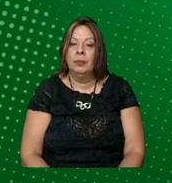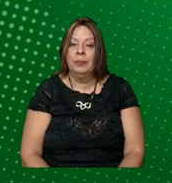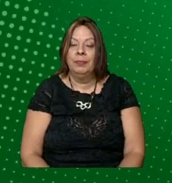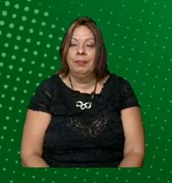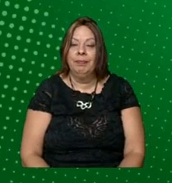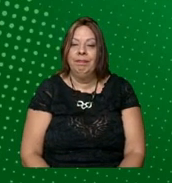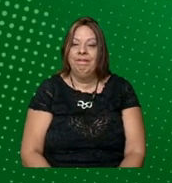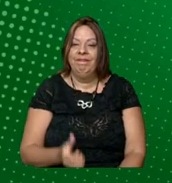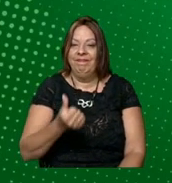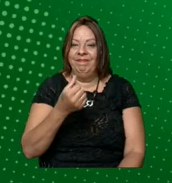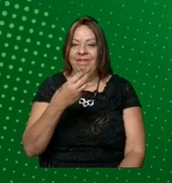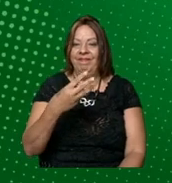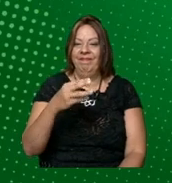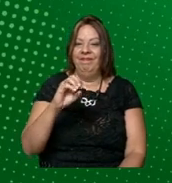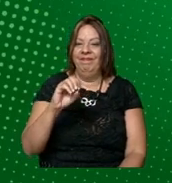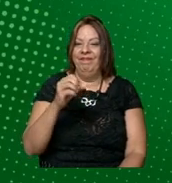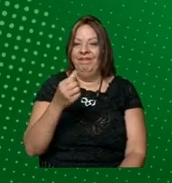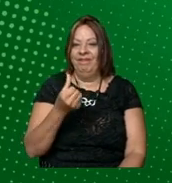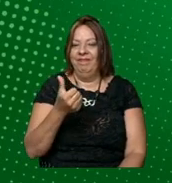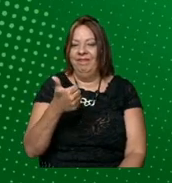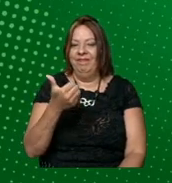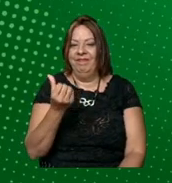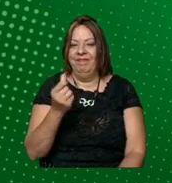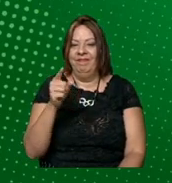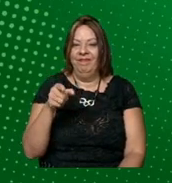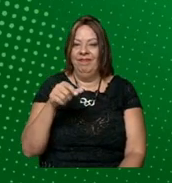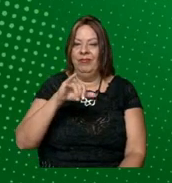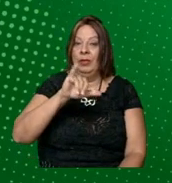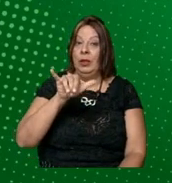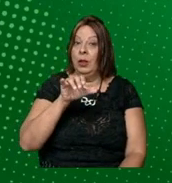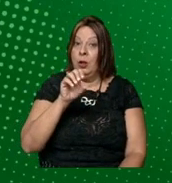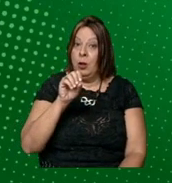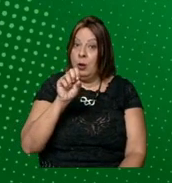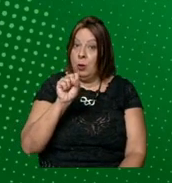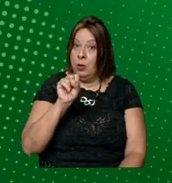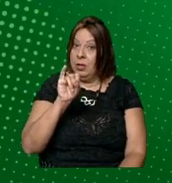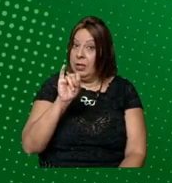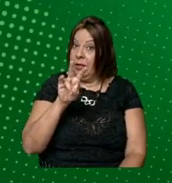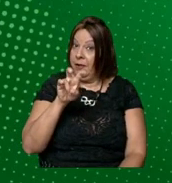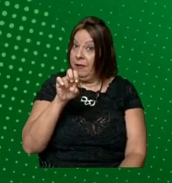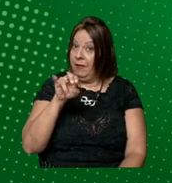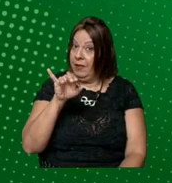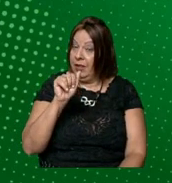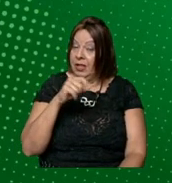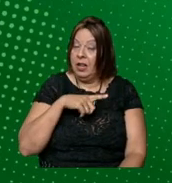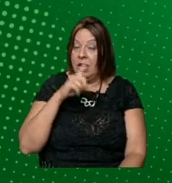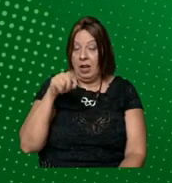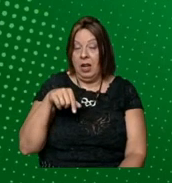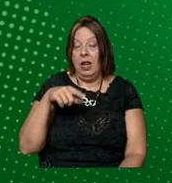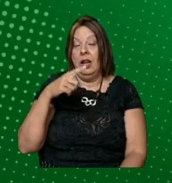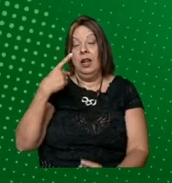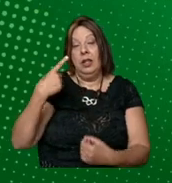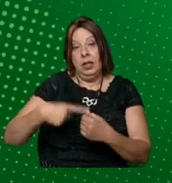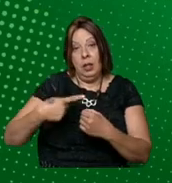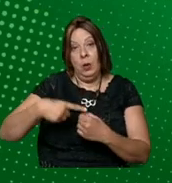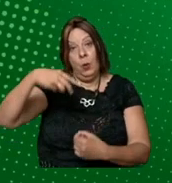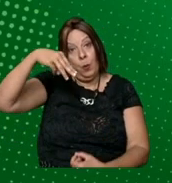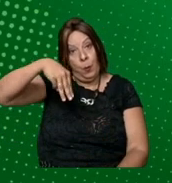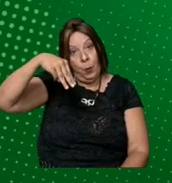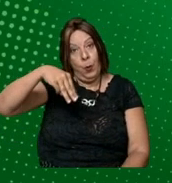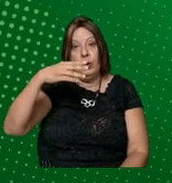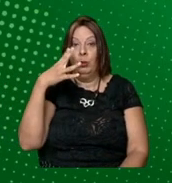Vessiane, 630616, que saiu para Josivânia, da cidade pé quente de Moita Bonita, e ela adquiriu pelo aplicativo do Caju